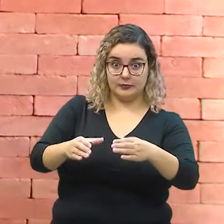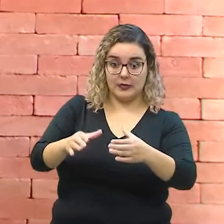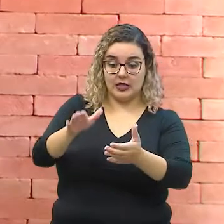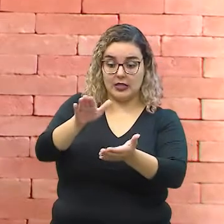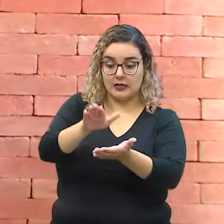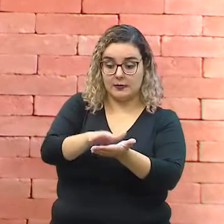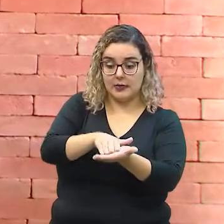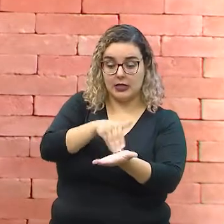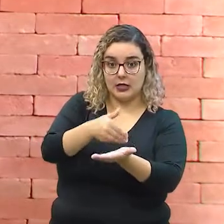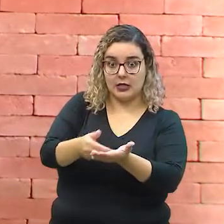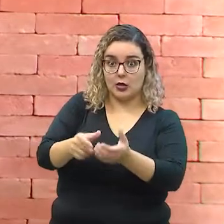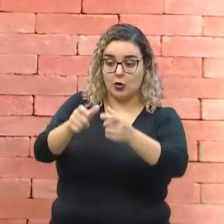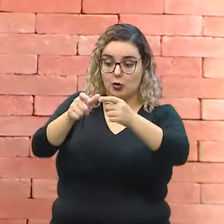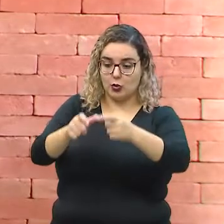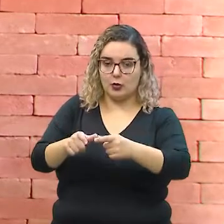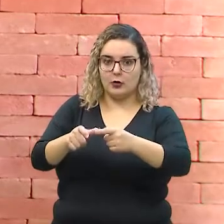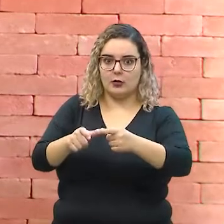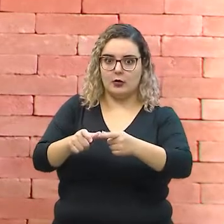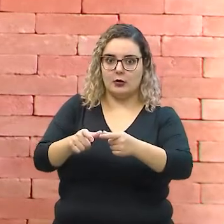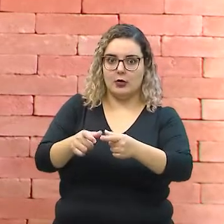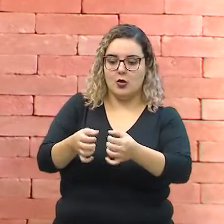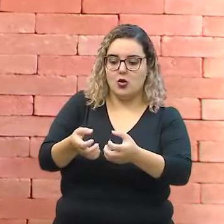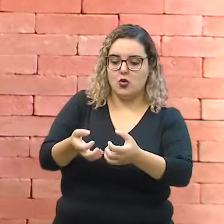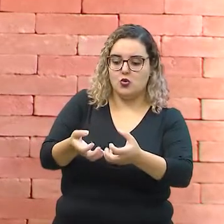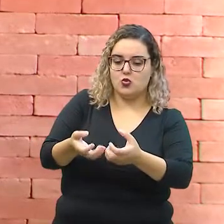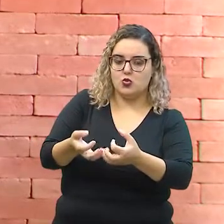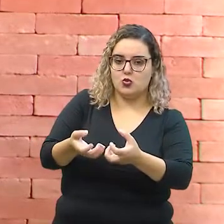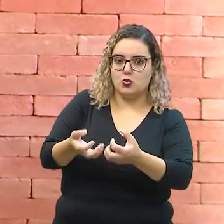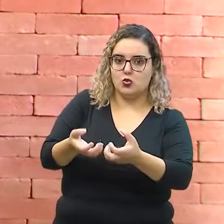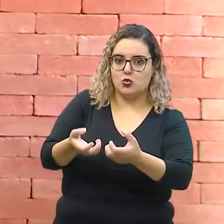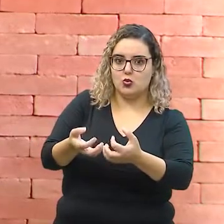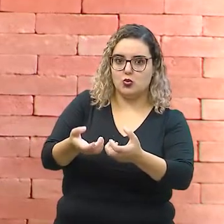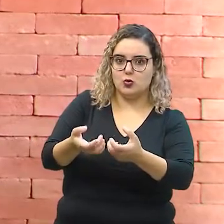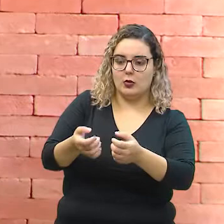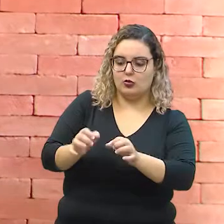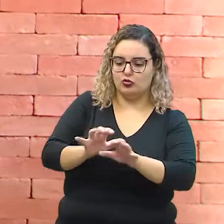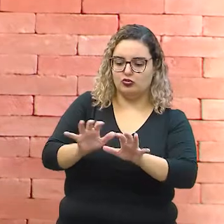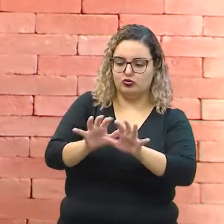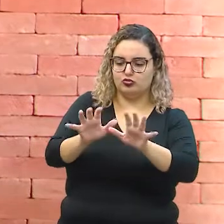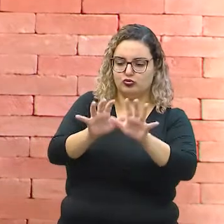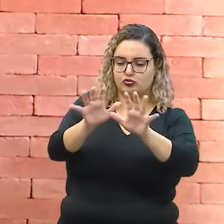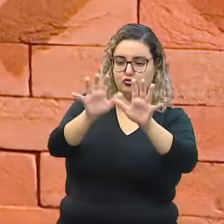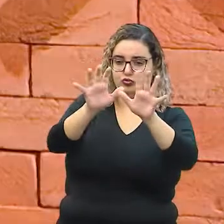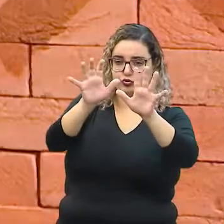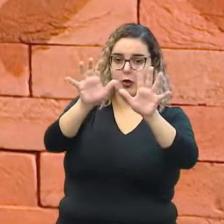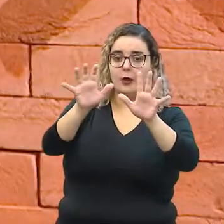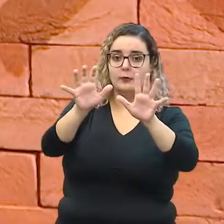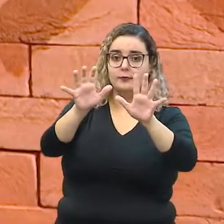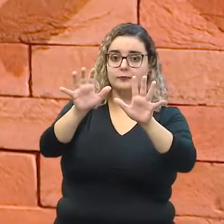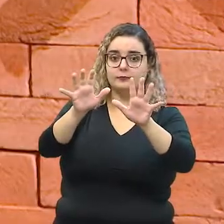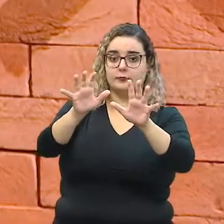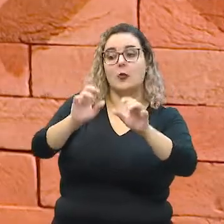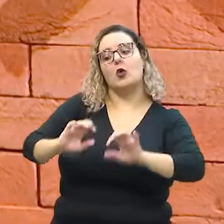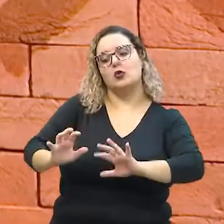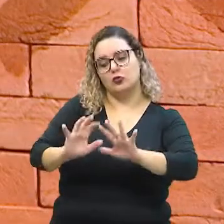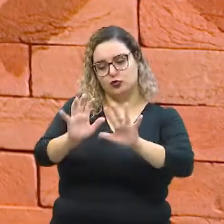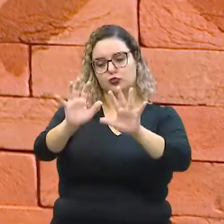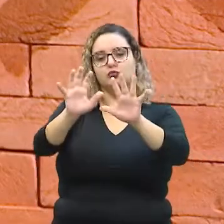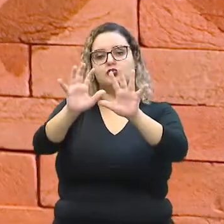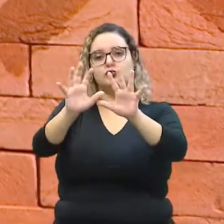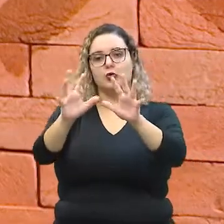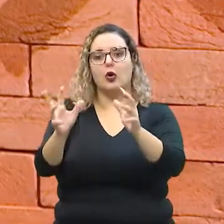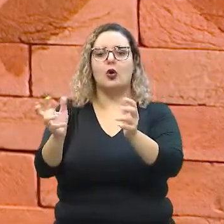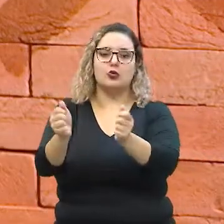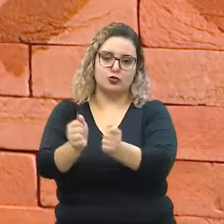manteiga. Ela vai dar uma fritada nessa manteiga e ao mesmo tempo fumaçar bastante, né? E essa fumaça vai ficar agregada